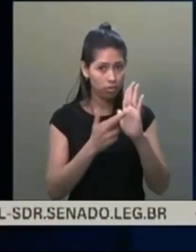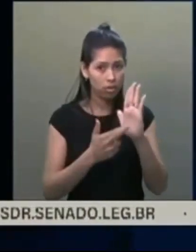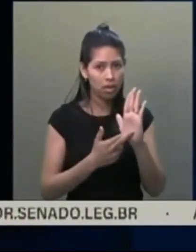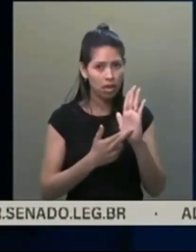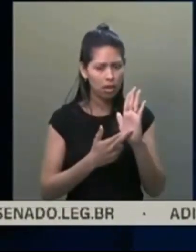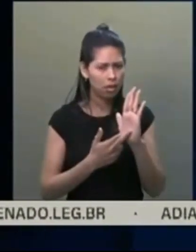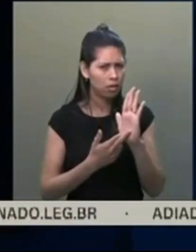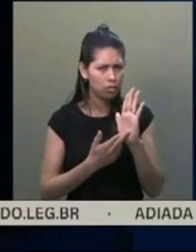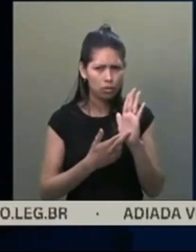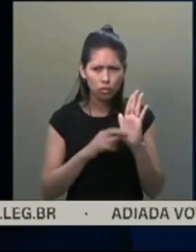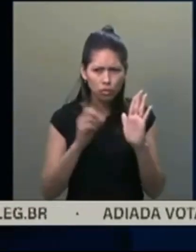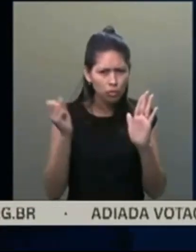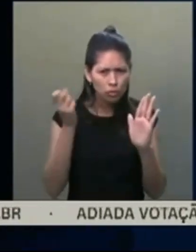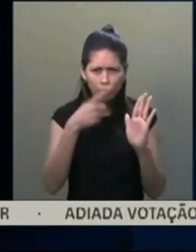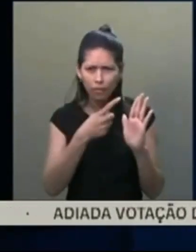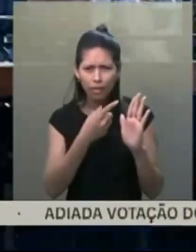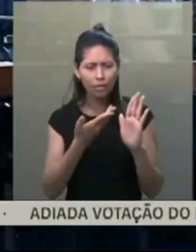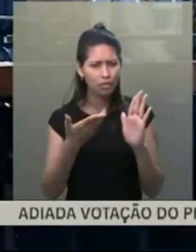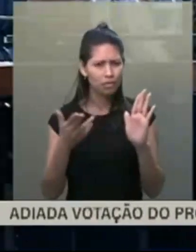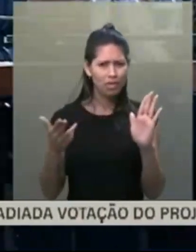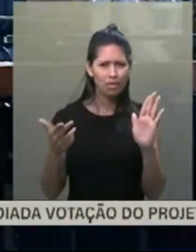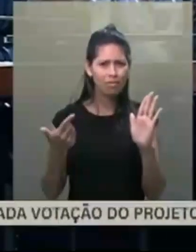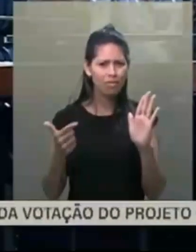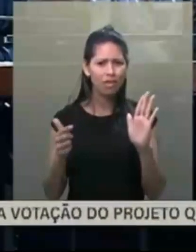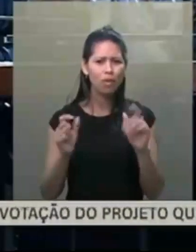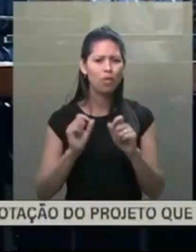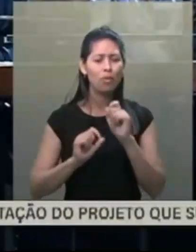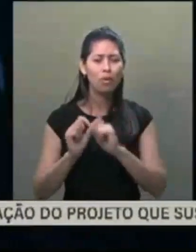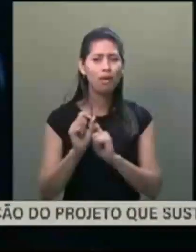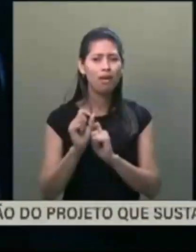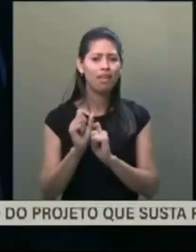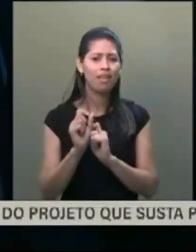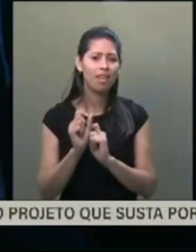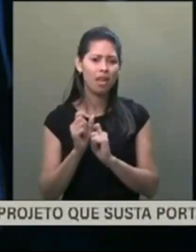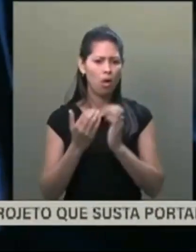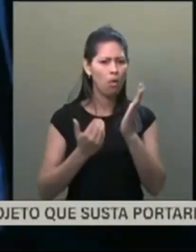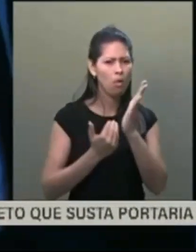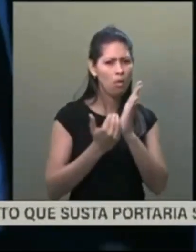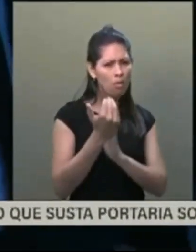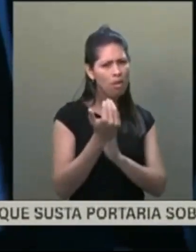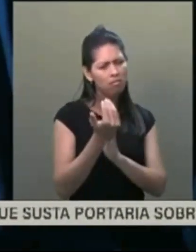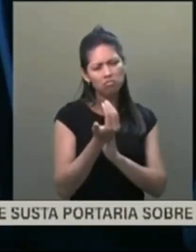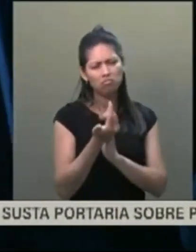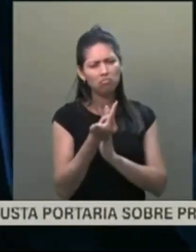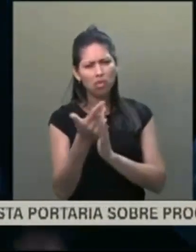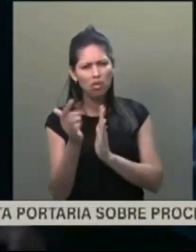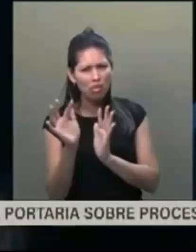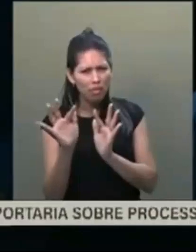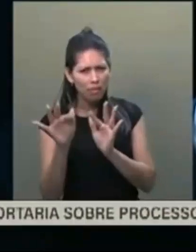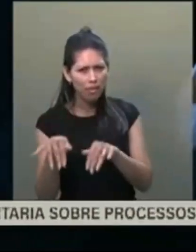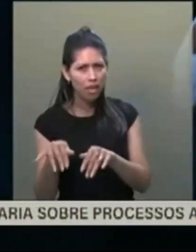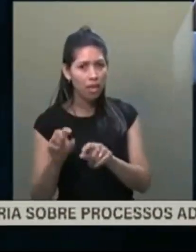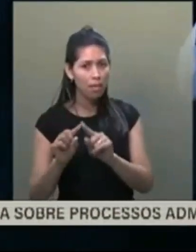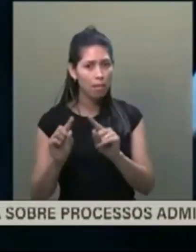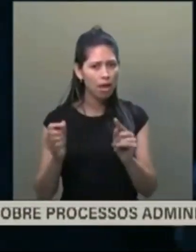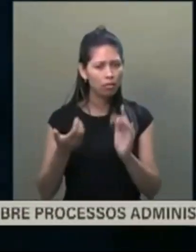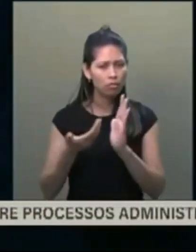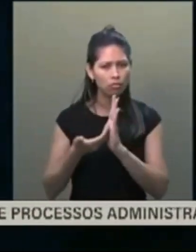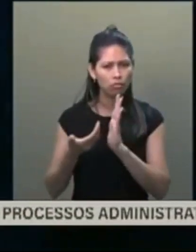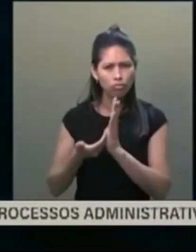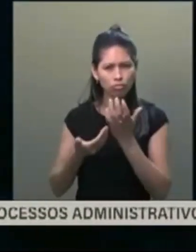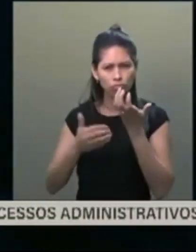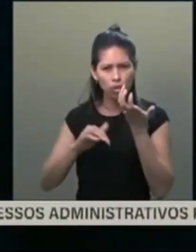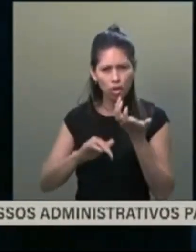inquisitório, que não tem objeto, nem teve começo, mas não tem fim, que o Supremo vai conduzindo,